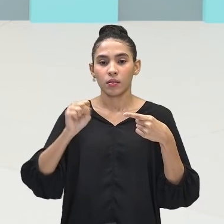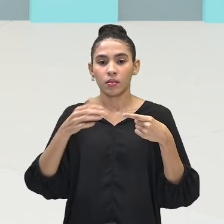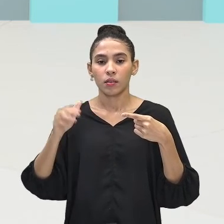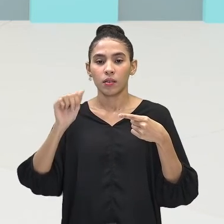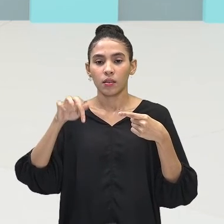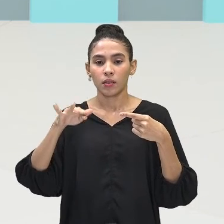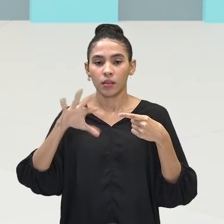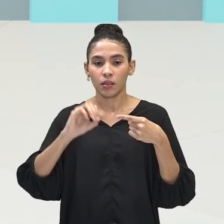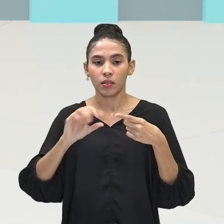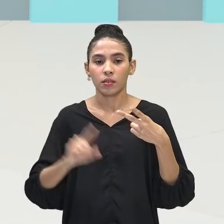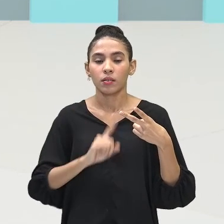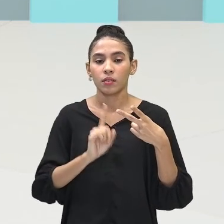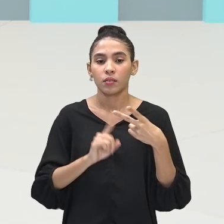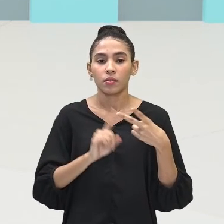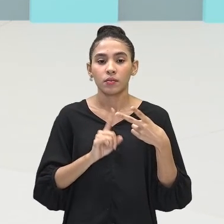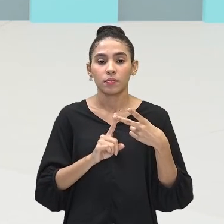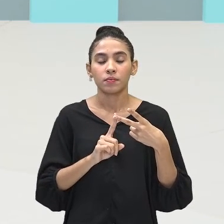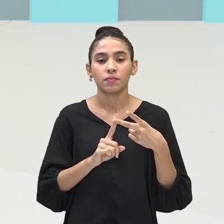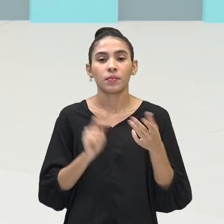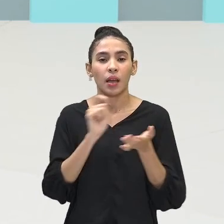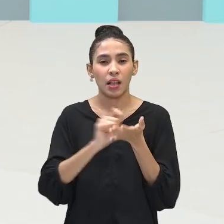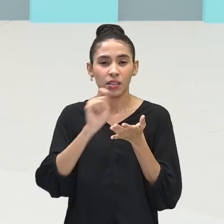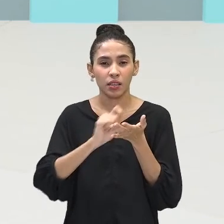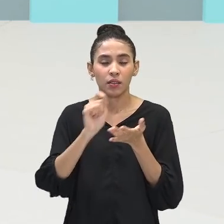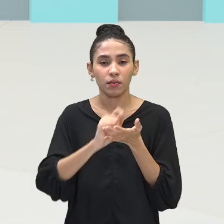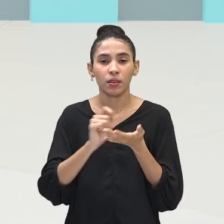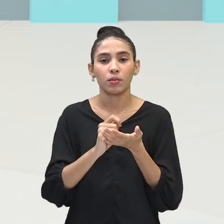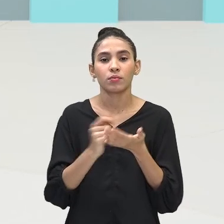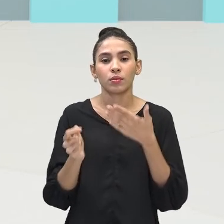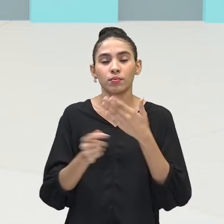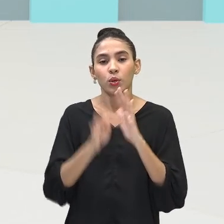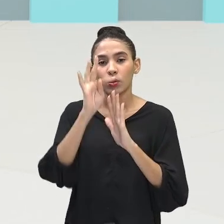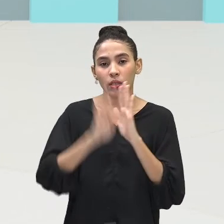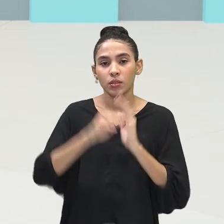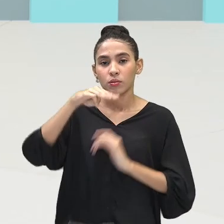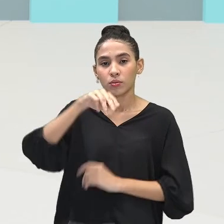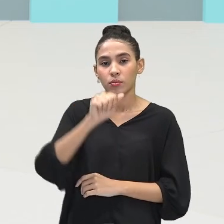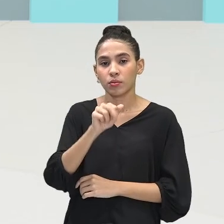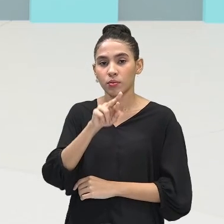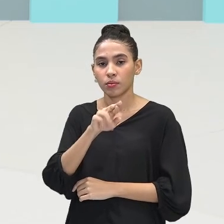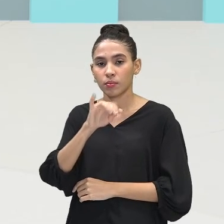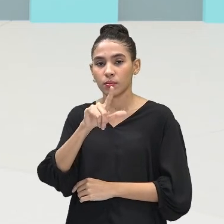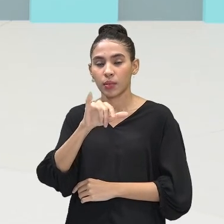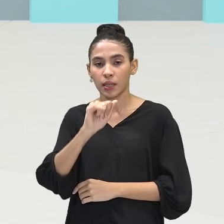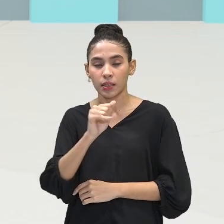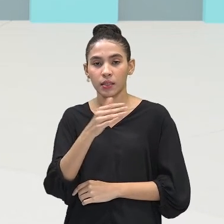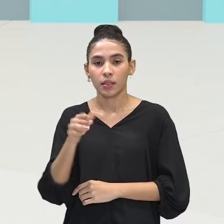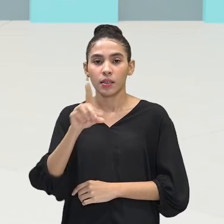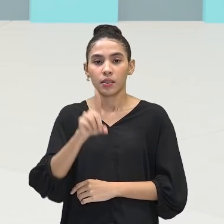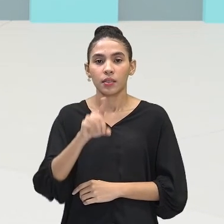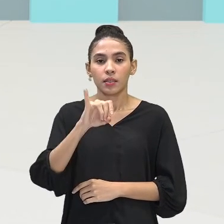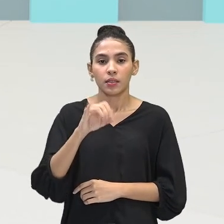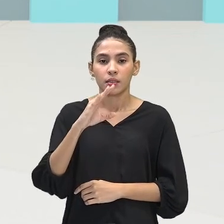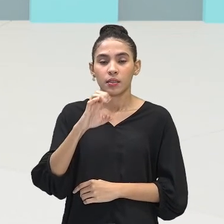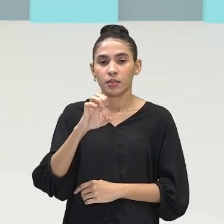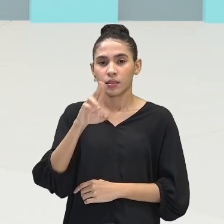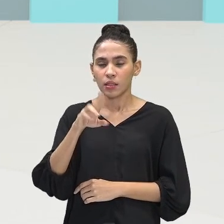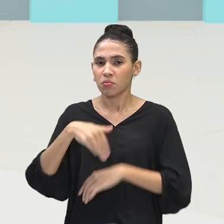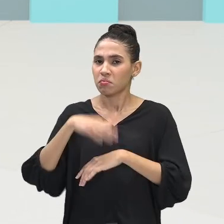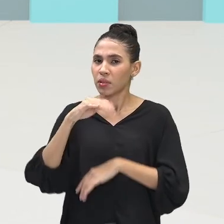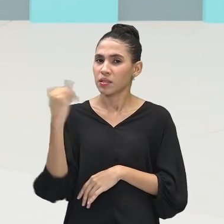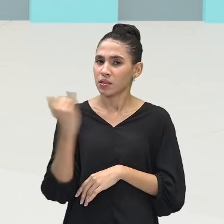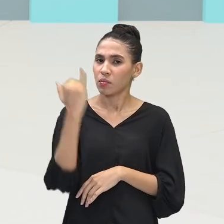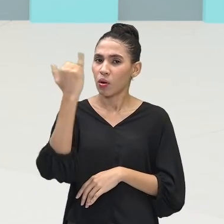Tomás Antônio Gonzaga, escreveu o texto Marília de Disseu, o mais conhecido, na verdade, eu acho que até o mais importante texto